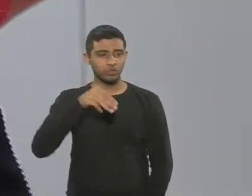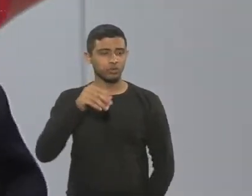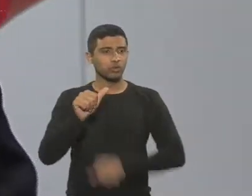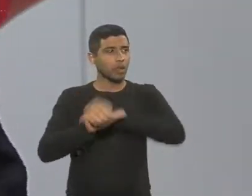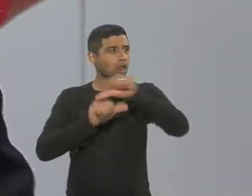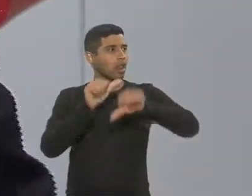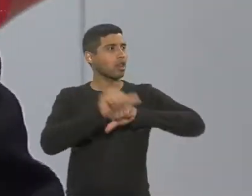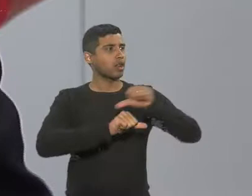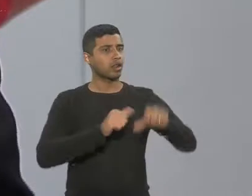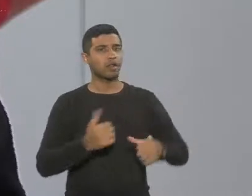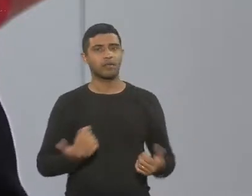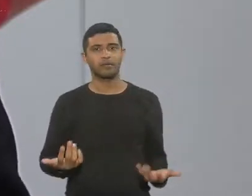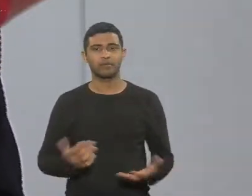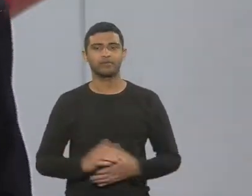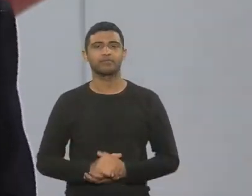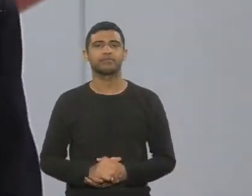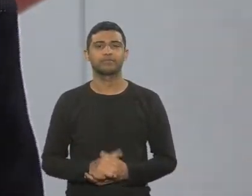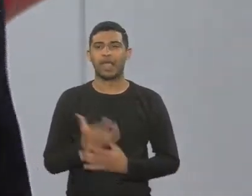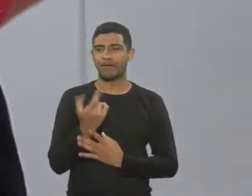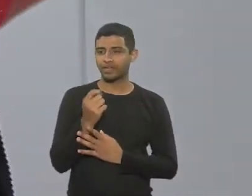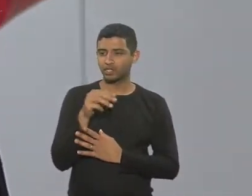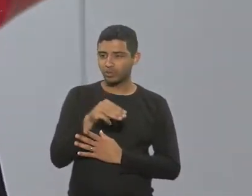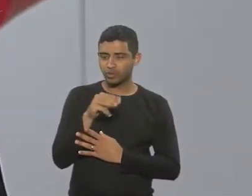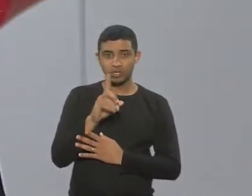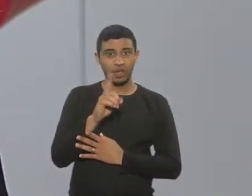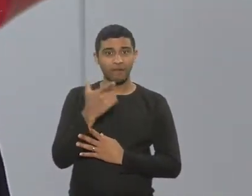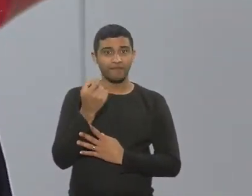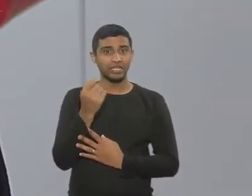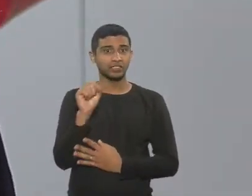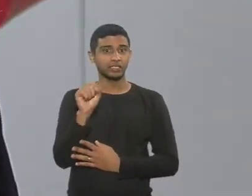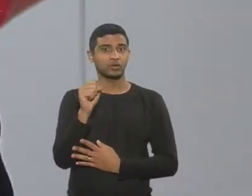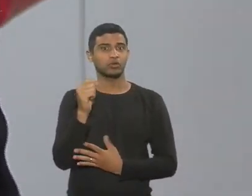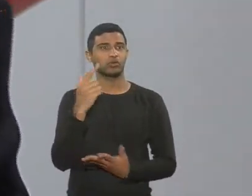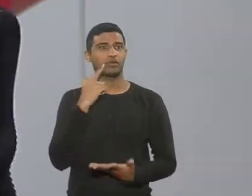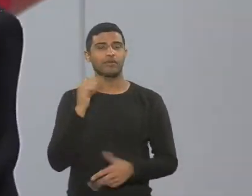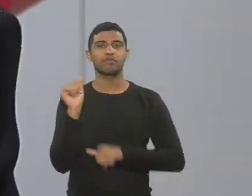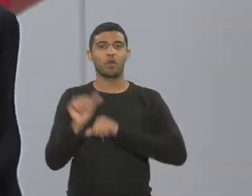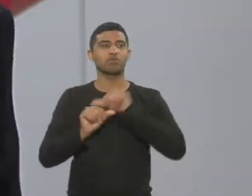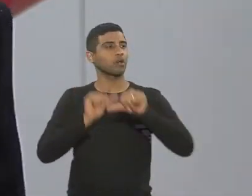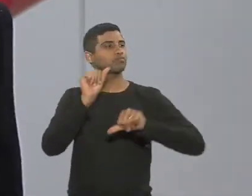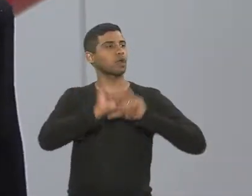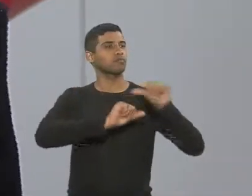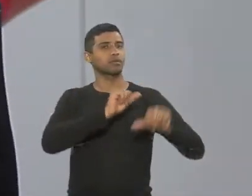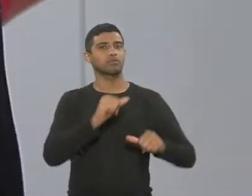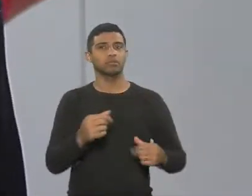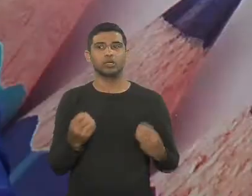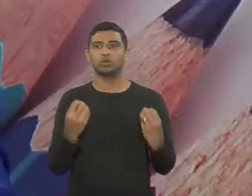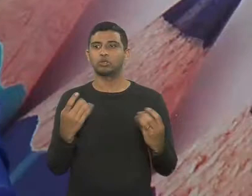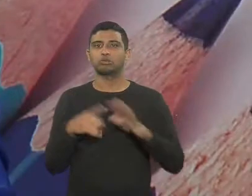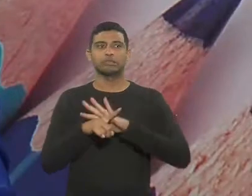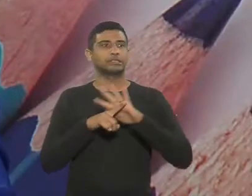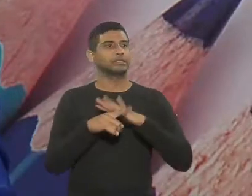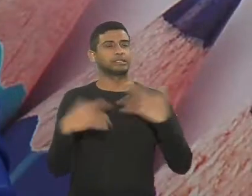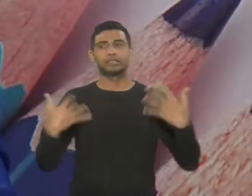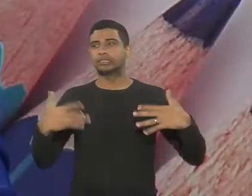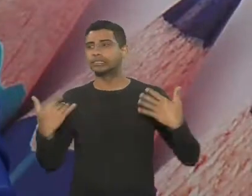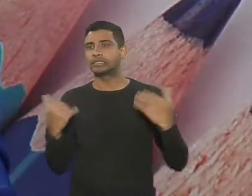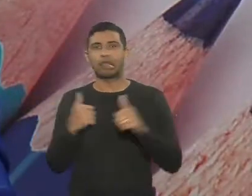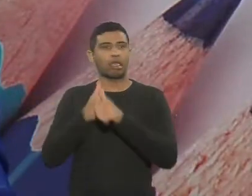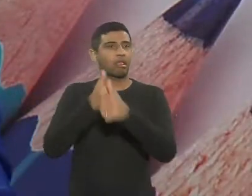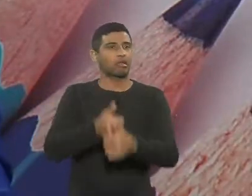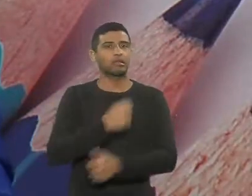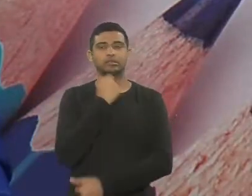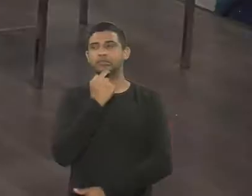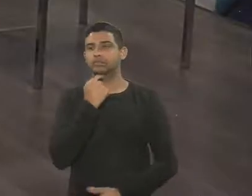tudo muda. E por aí vai, né? Agora não é mais a 20 minutos, é a cada 20 segundos, né? Tudo muda, né? Não dá para apurar, não dá para